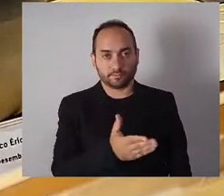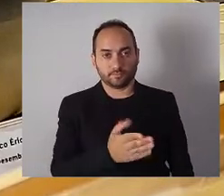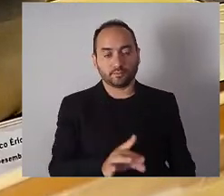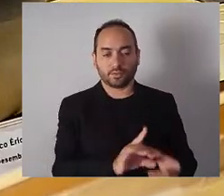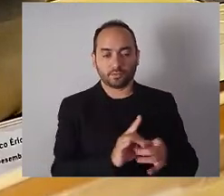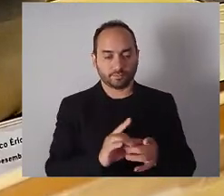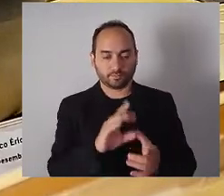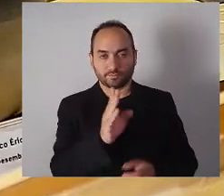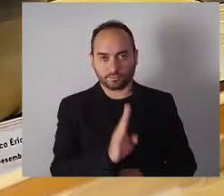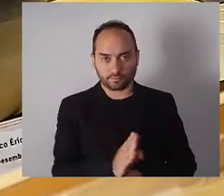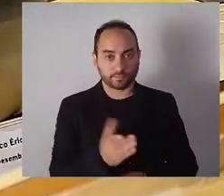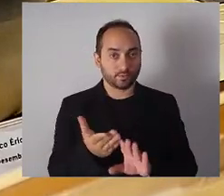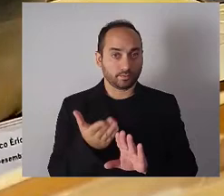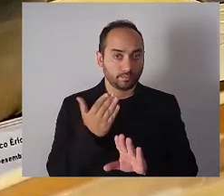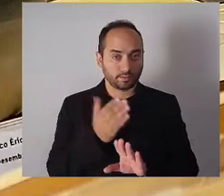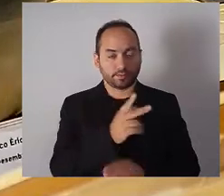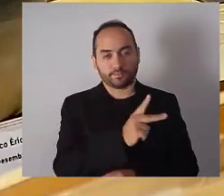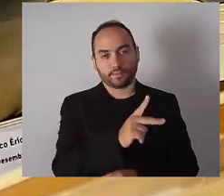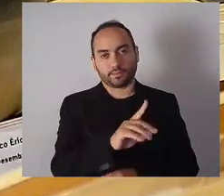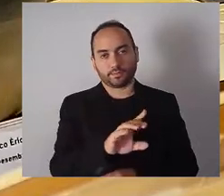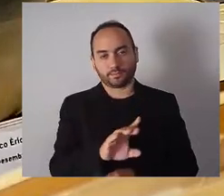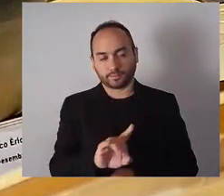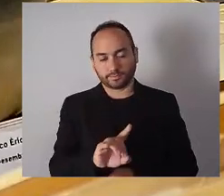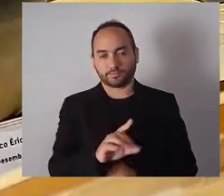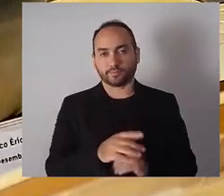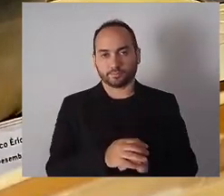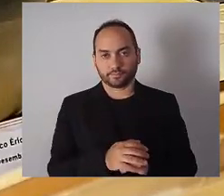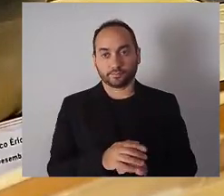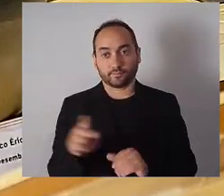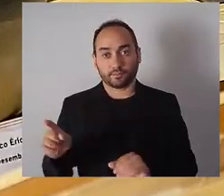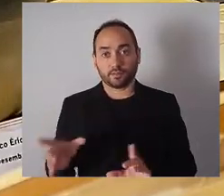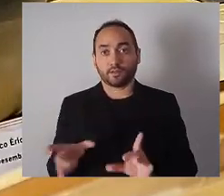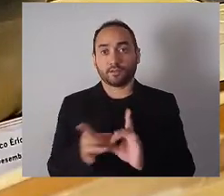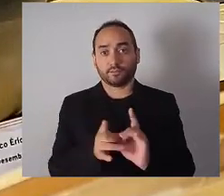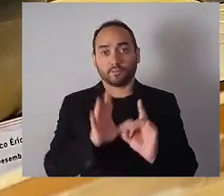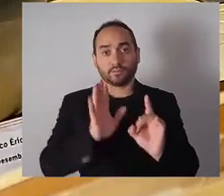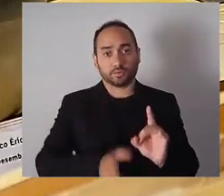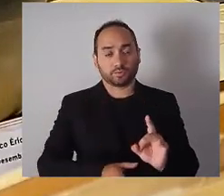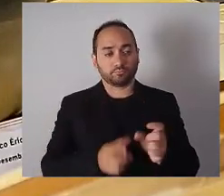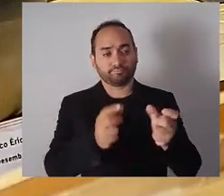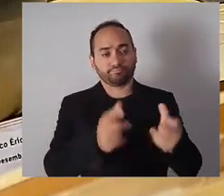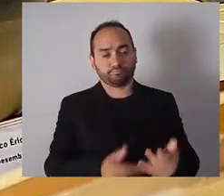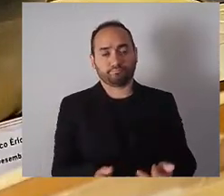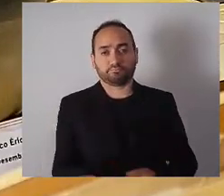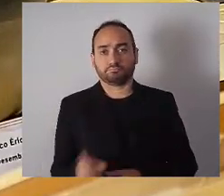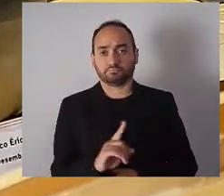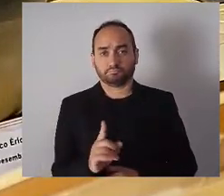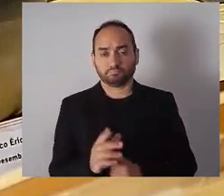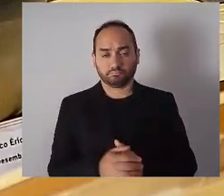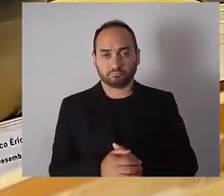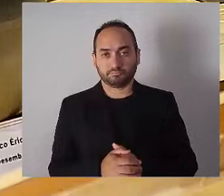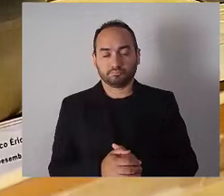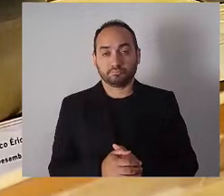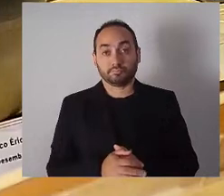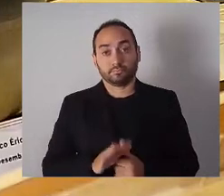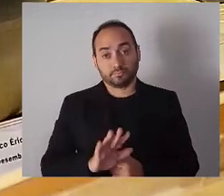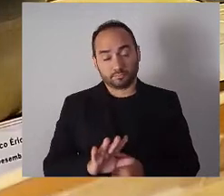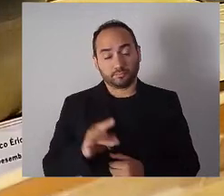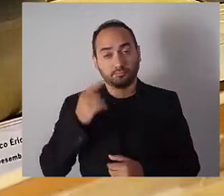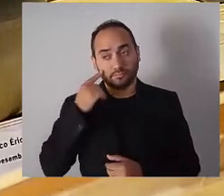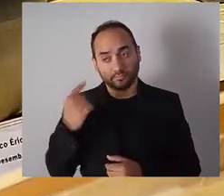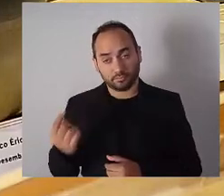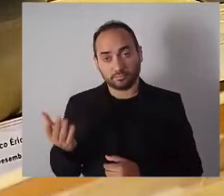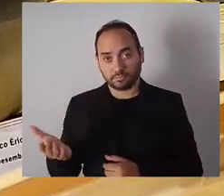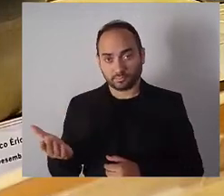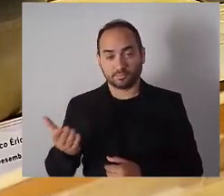Brasil, nas eleições de 2020, tendo se filiado do partido sem justa causa. Por sua vez, Henrique